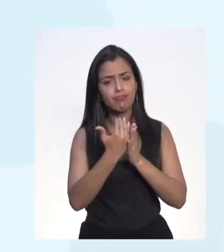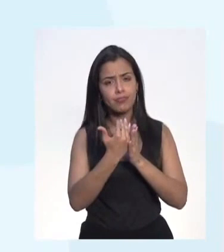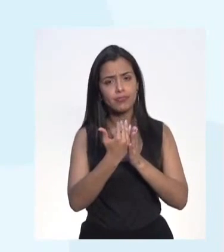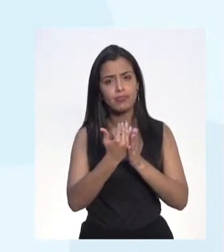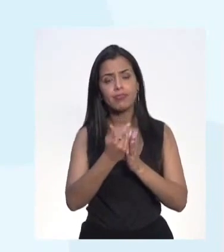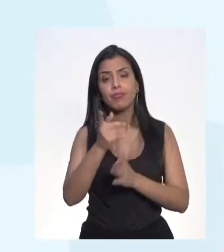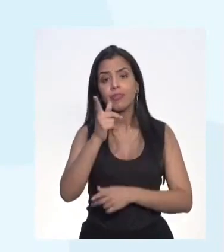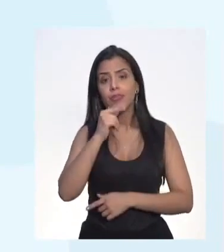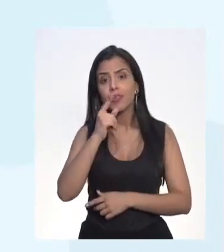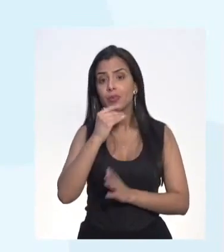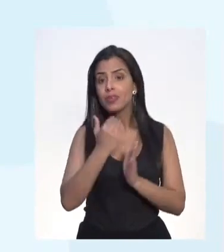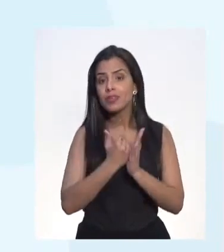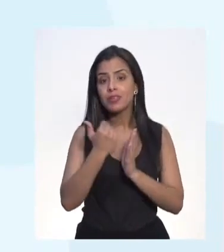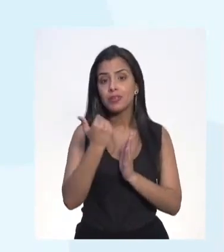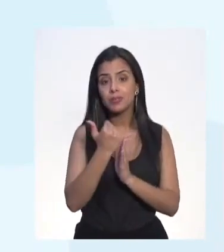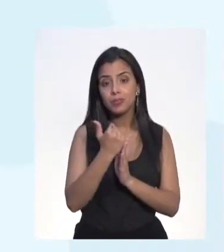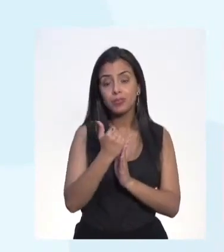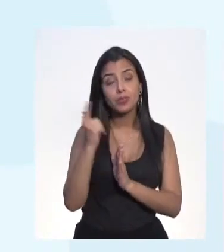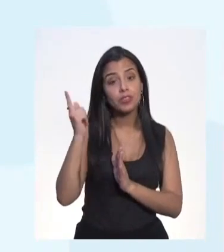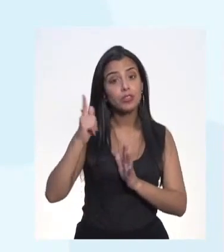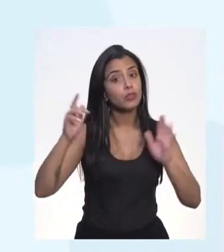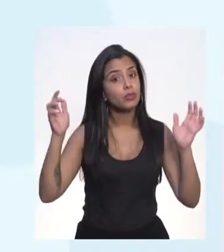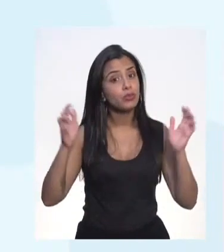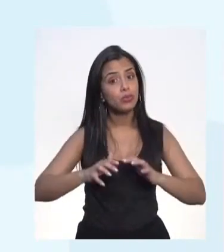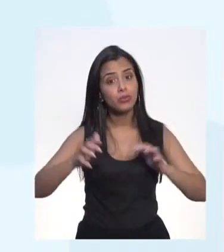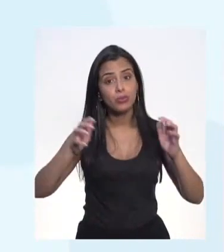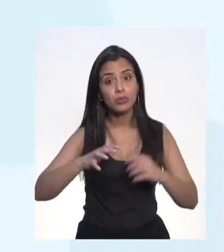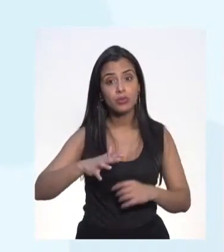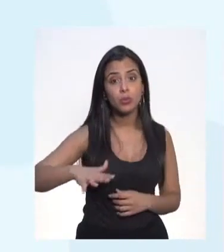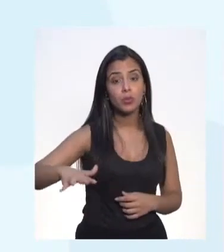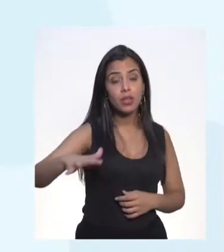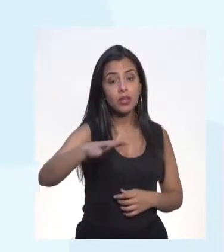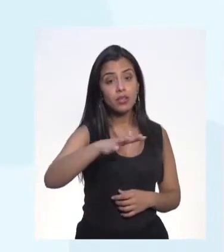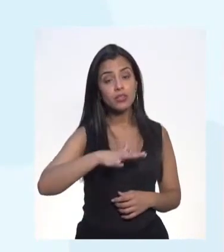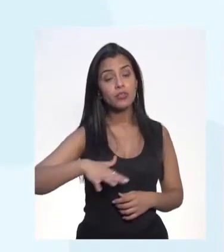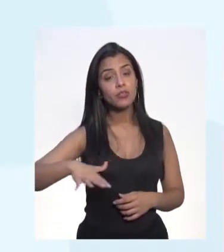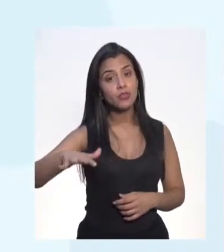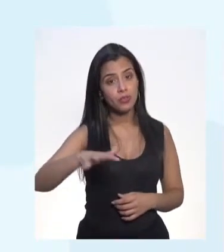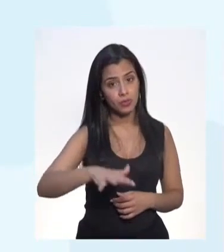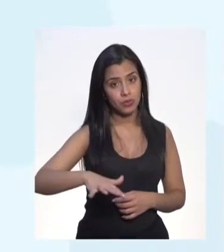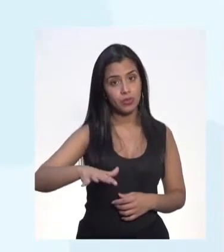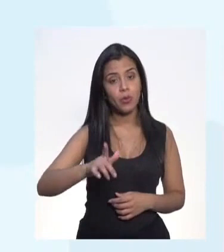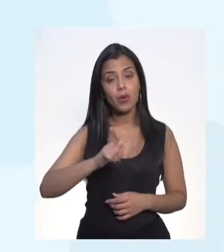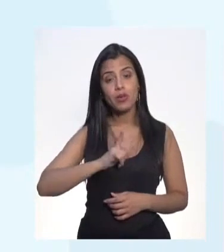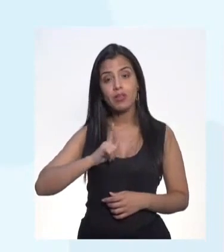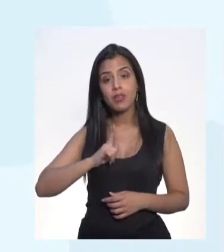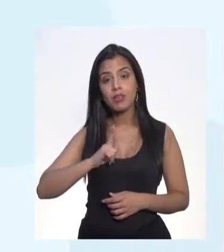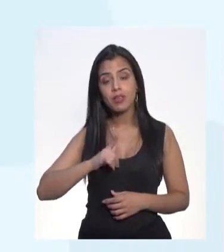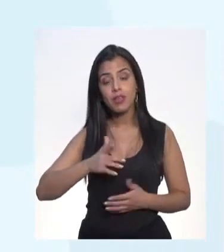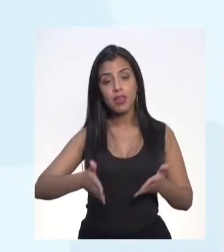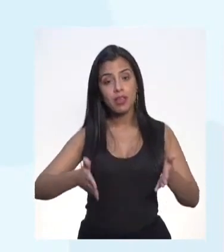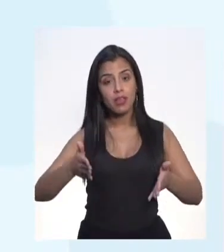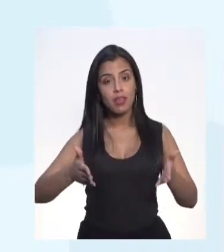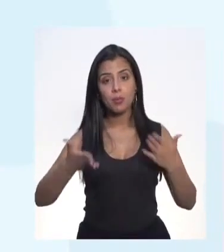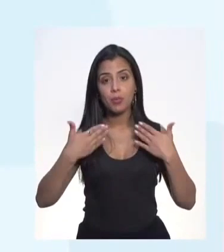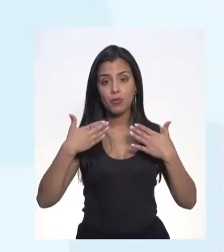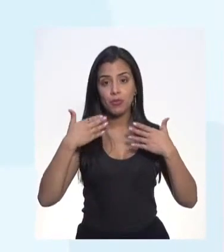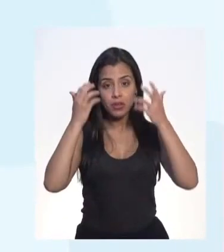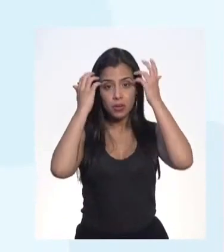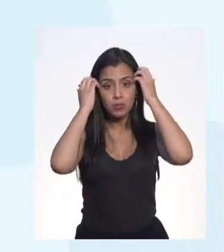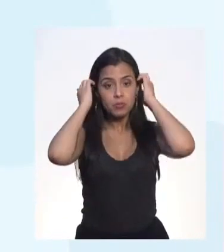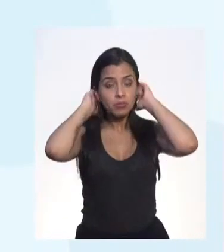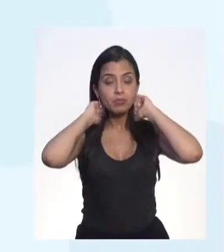água. Ela faz com que chova em toda essa região aqui que ela pega no verão. Tá? Então, nós temos essa